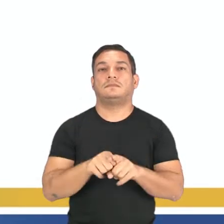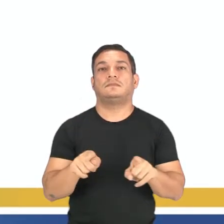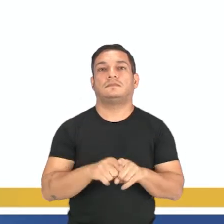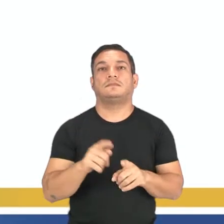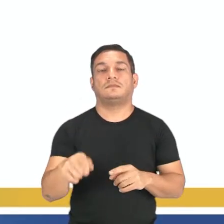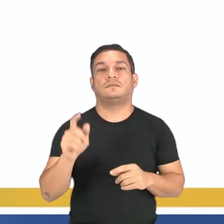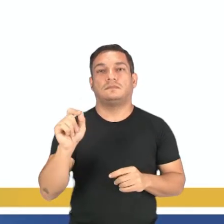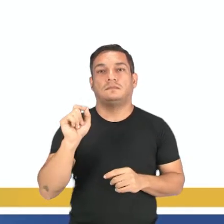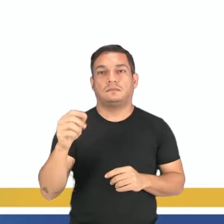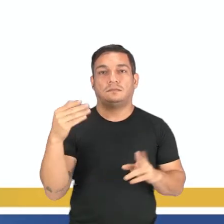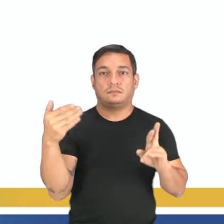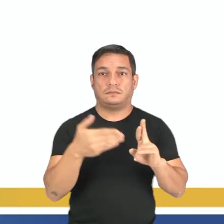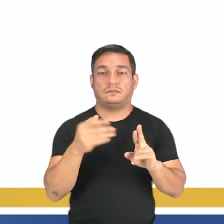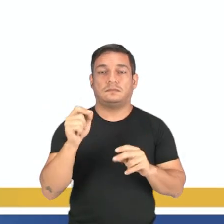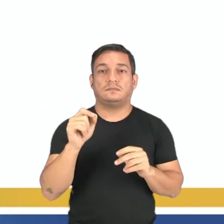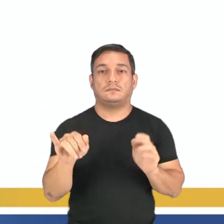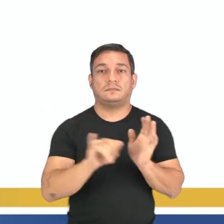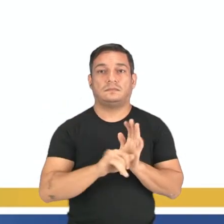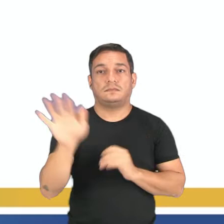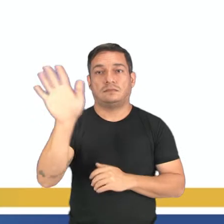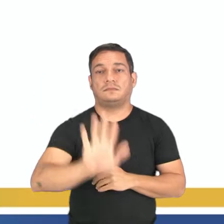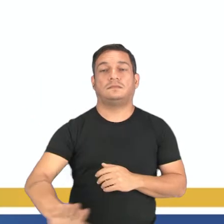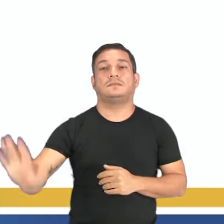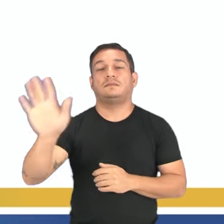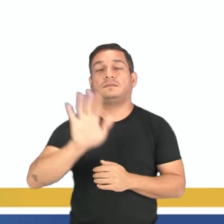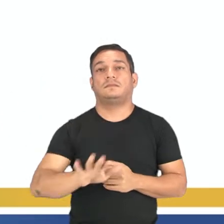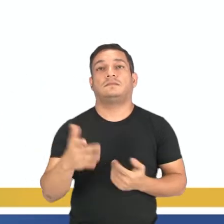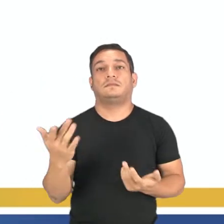um ponto de referência da identidade nacional.